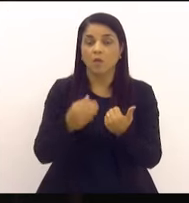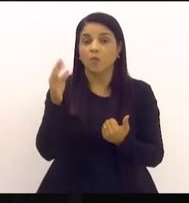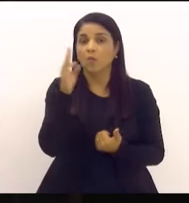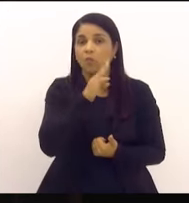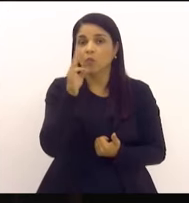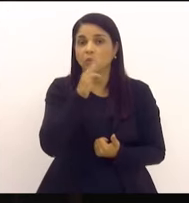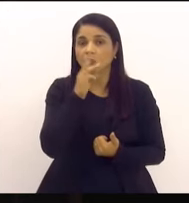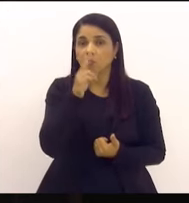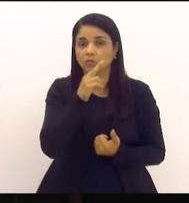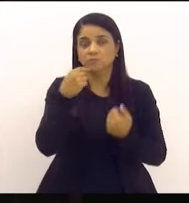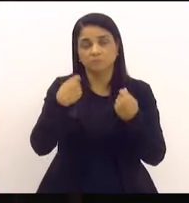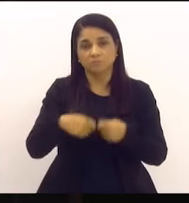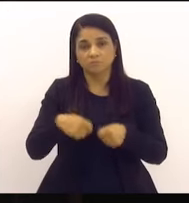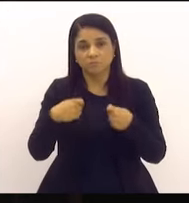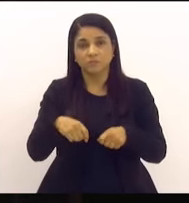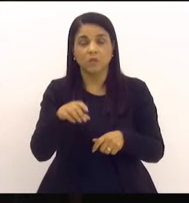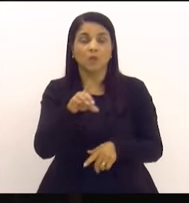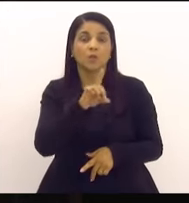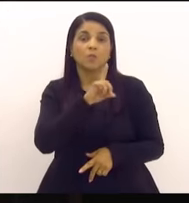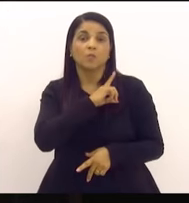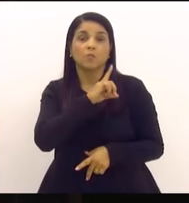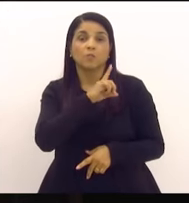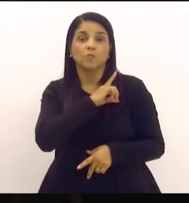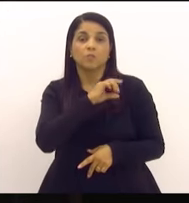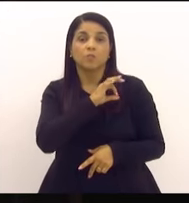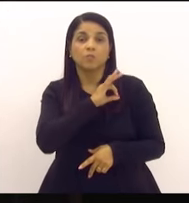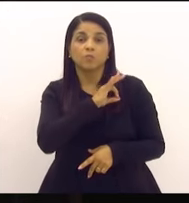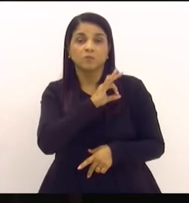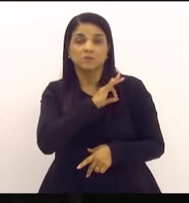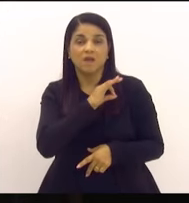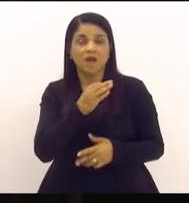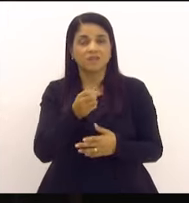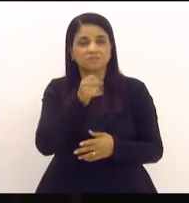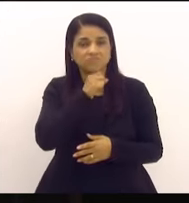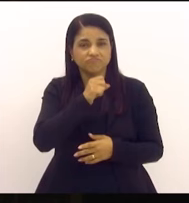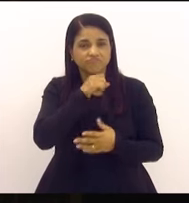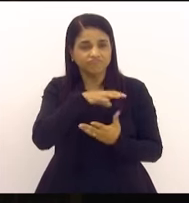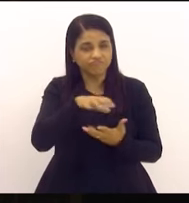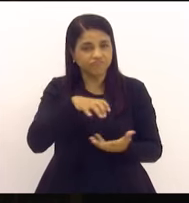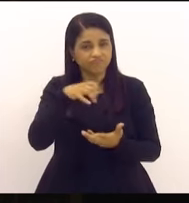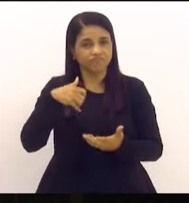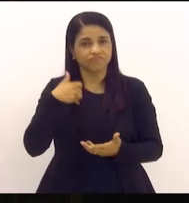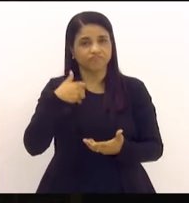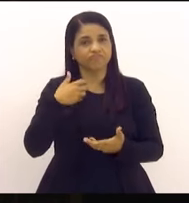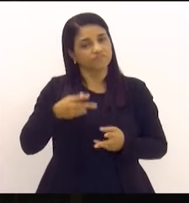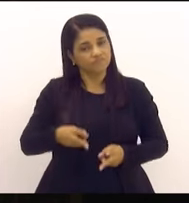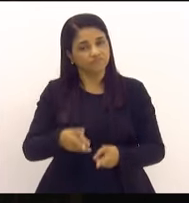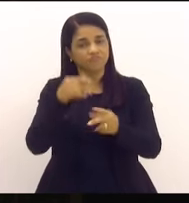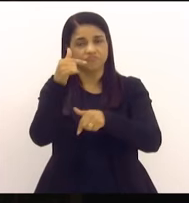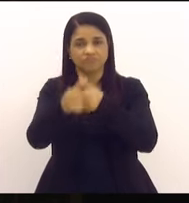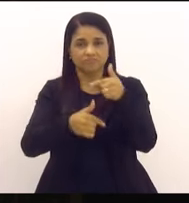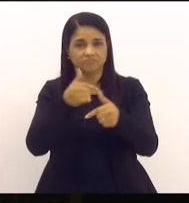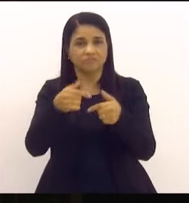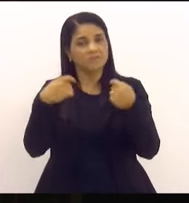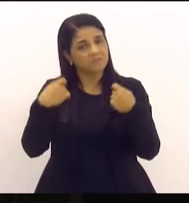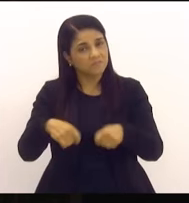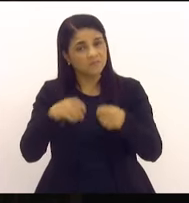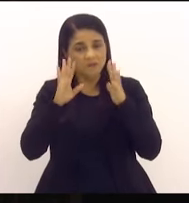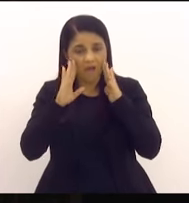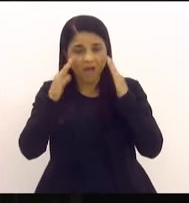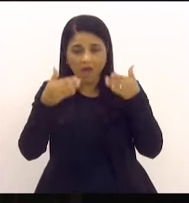a situação dos policiais mais antigos que estão no plantão. Nós